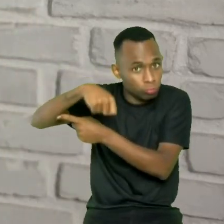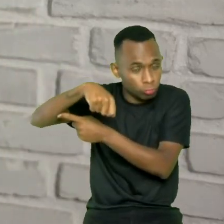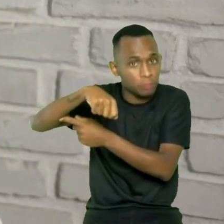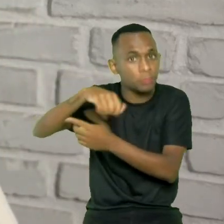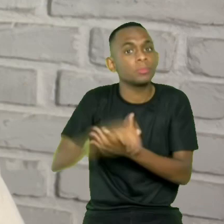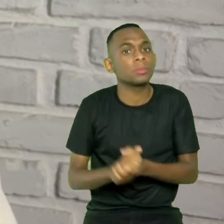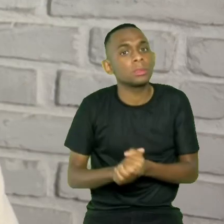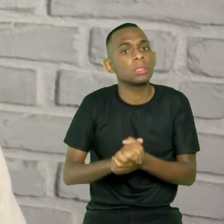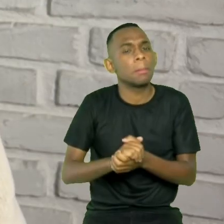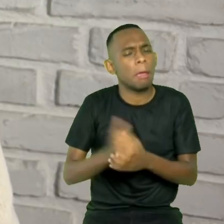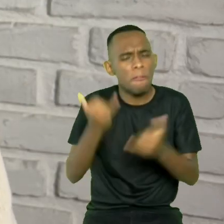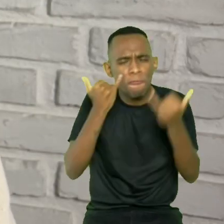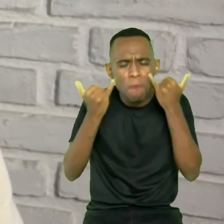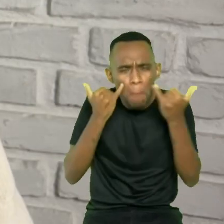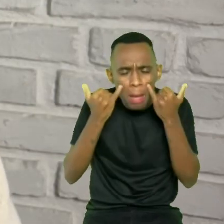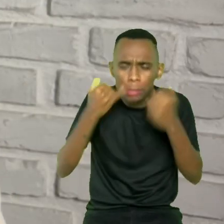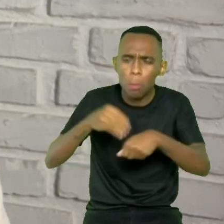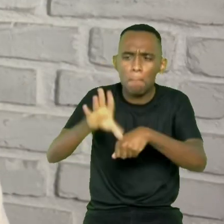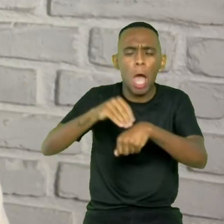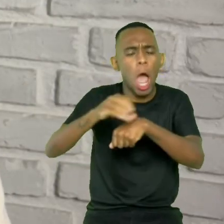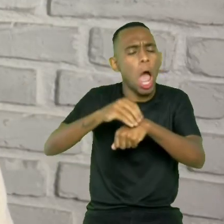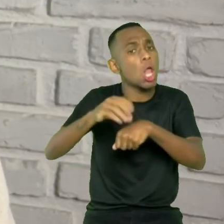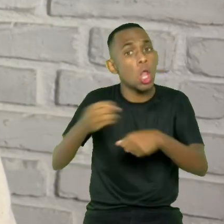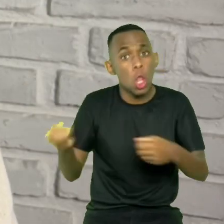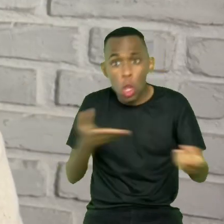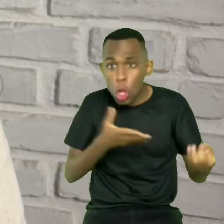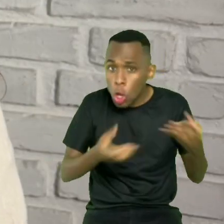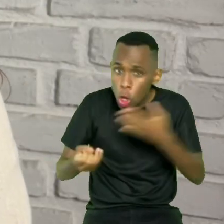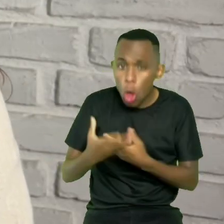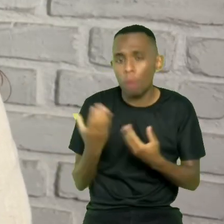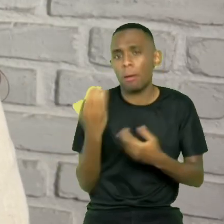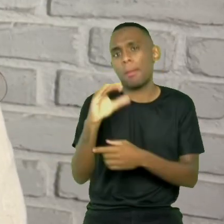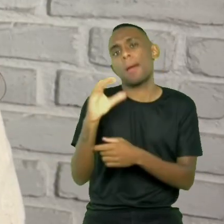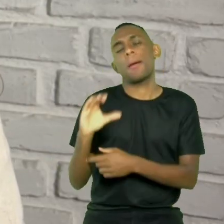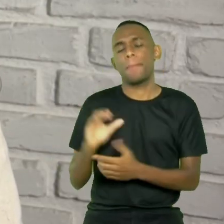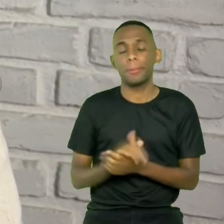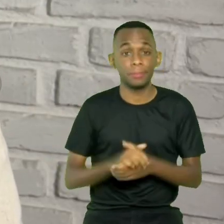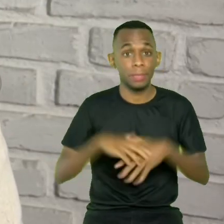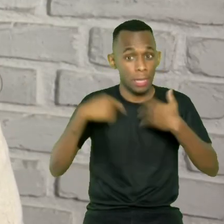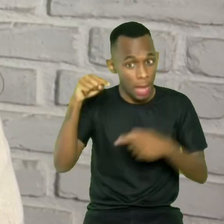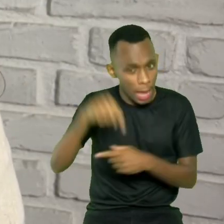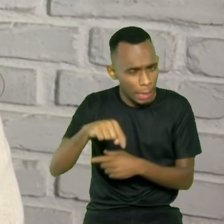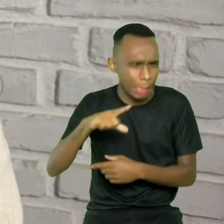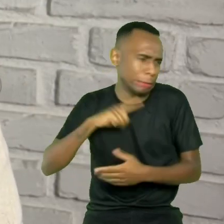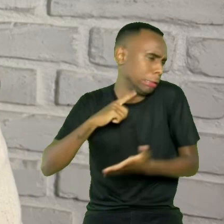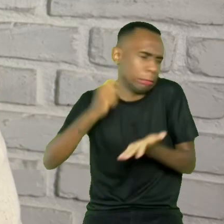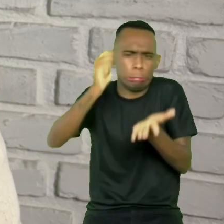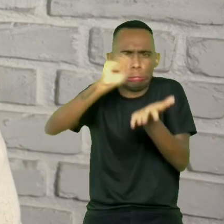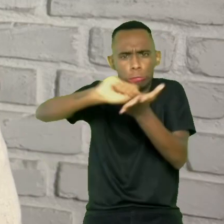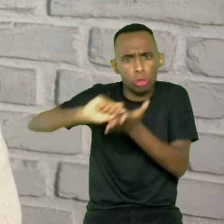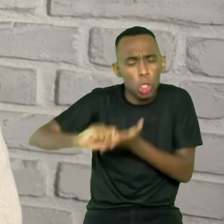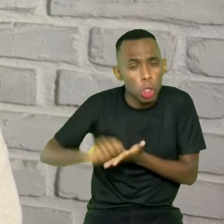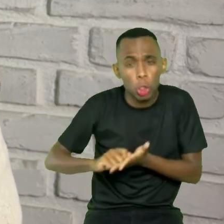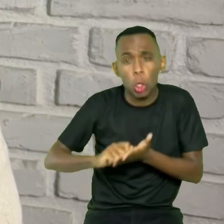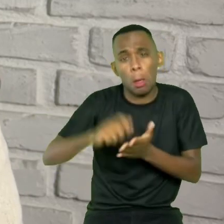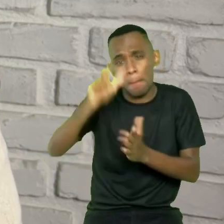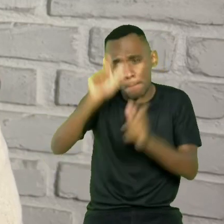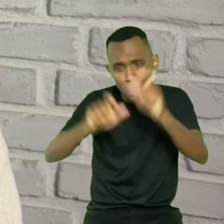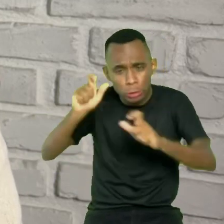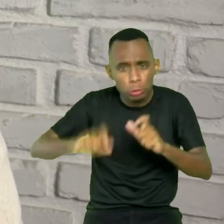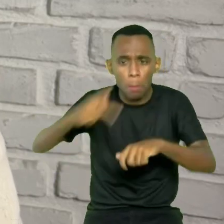ser notificado sempre que um novo programa entrar no ar. Aqui tem escritores do Brasil, do mundo e de Minas